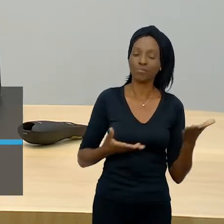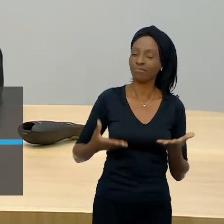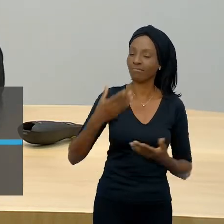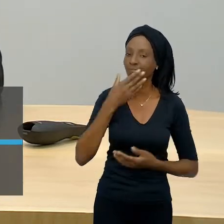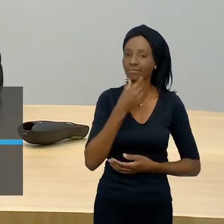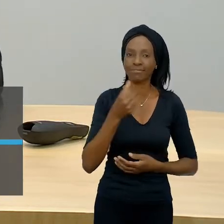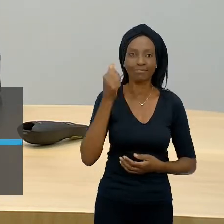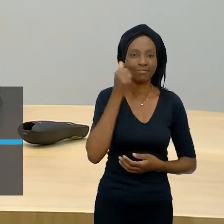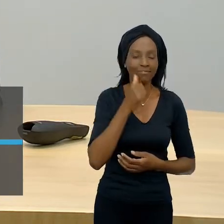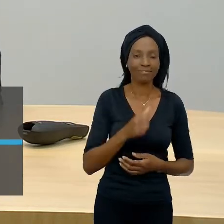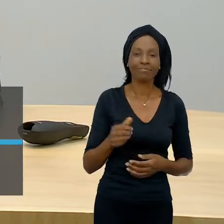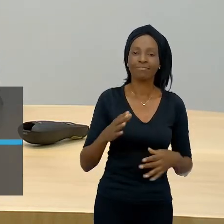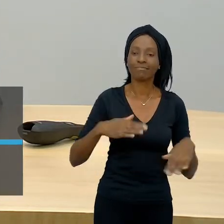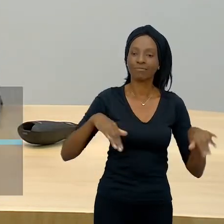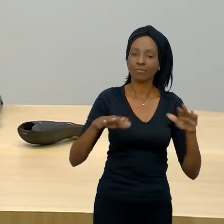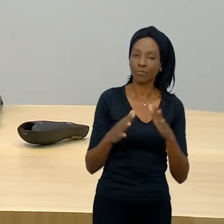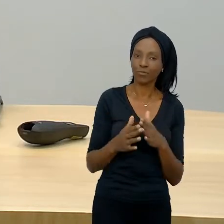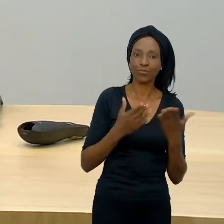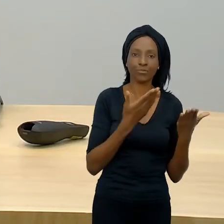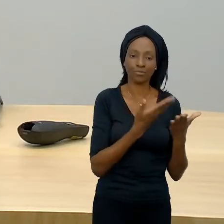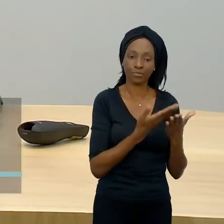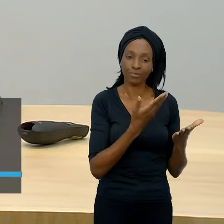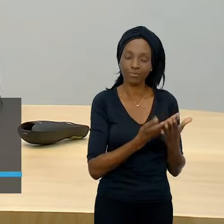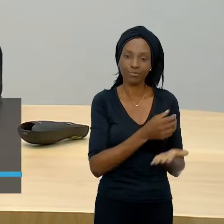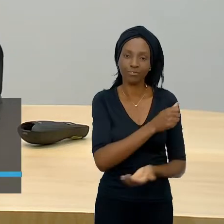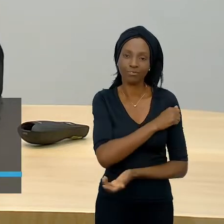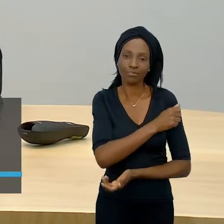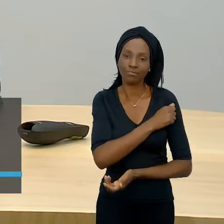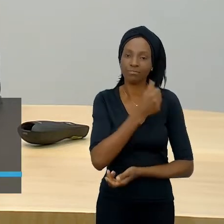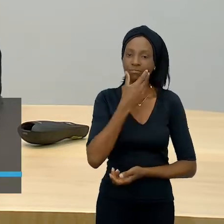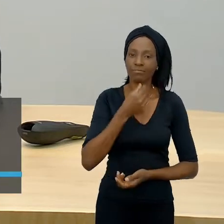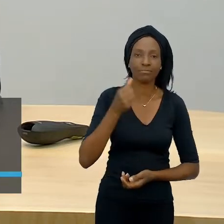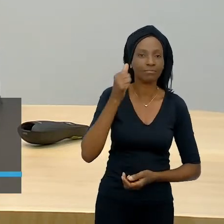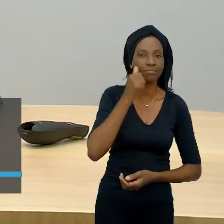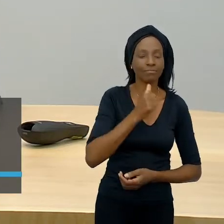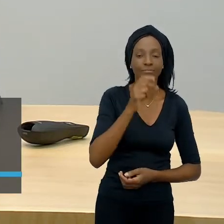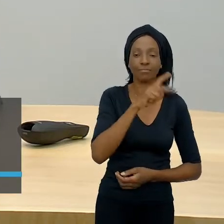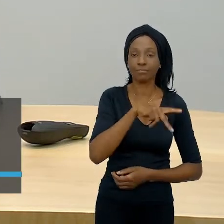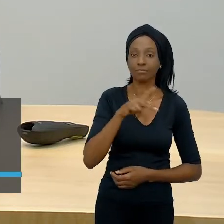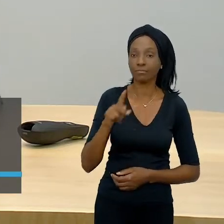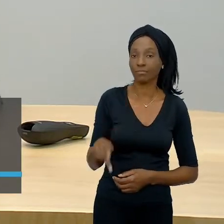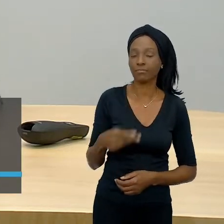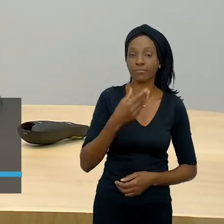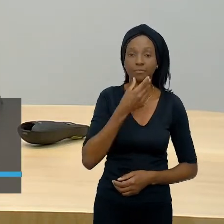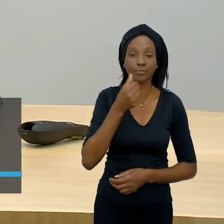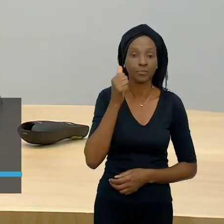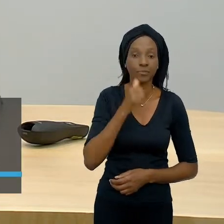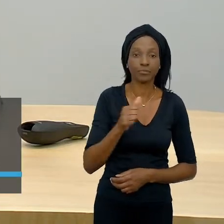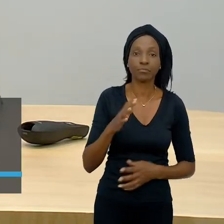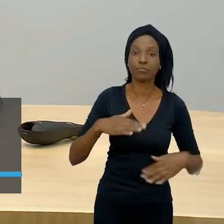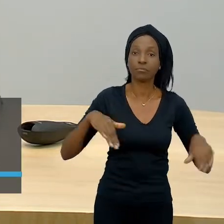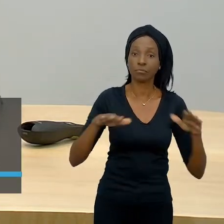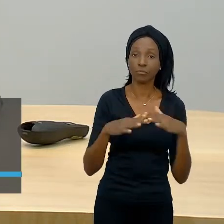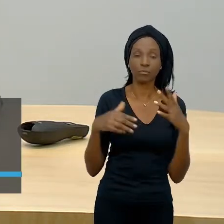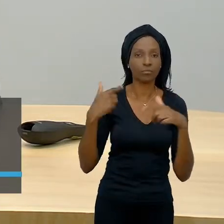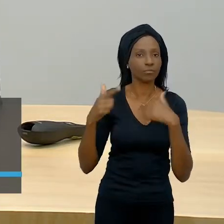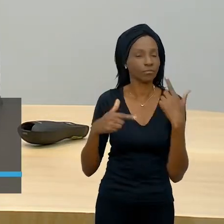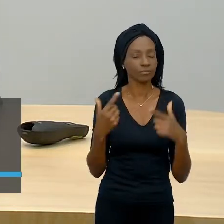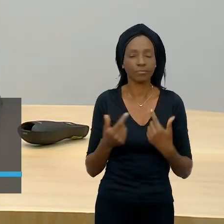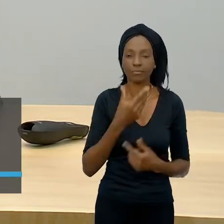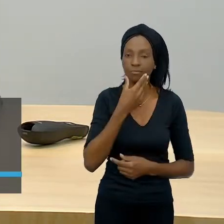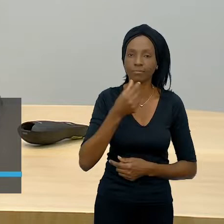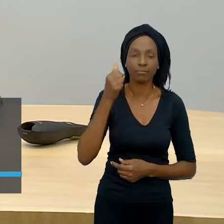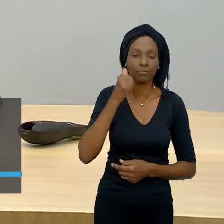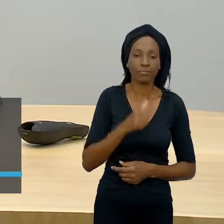as nossas estudantes, os nossos estudantes, as professoras, os professores, as funcionárias, os funcionários